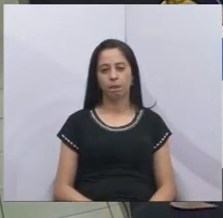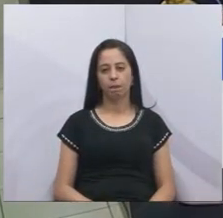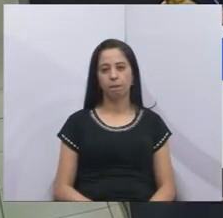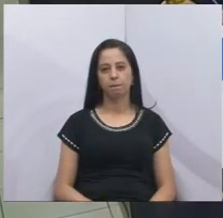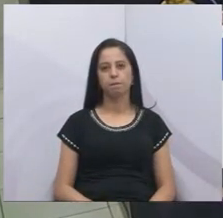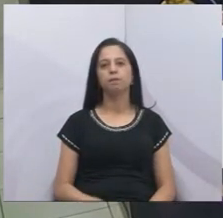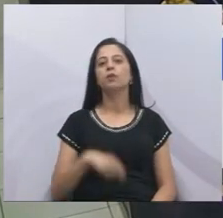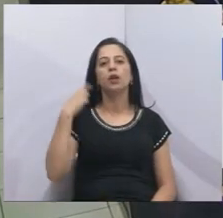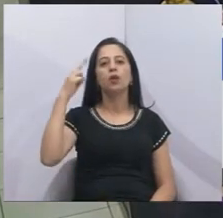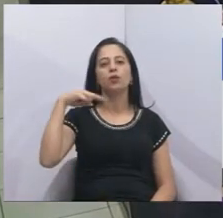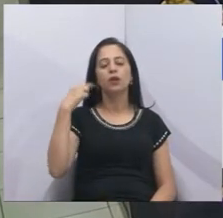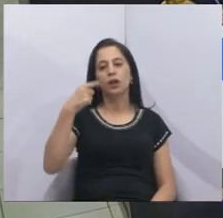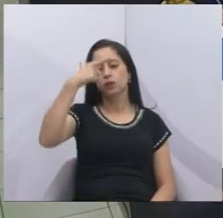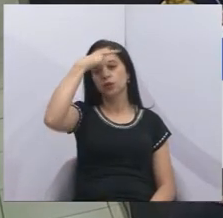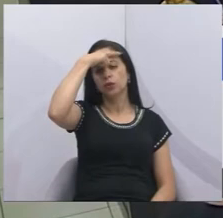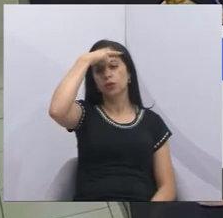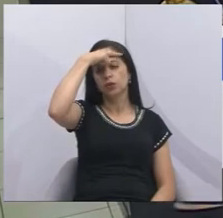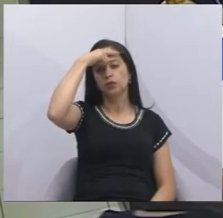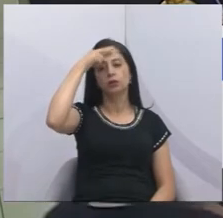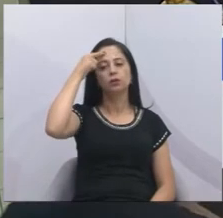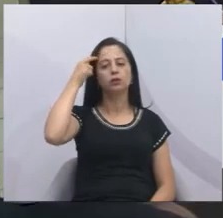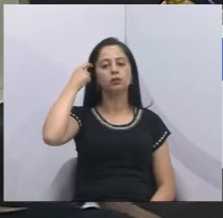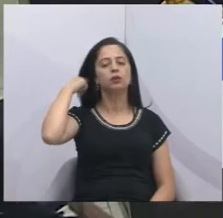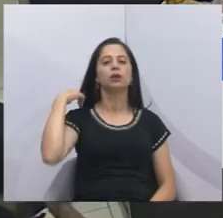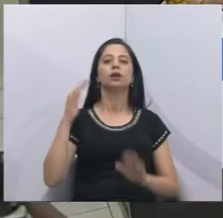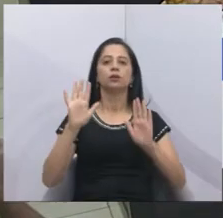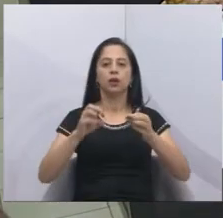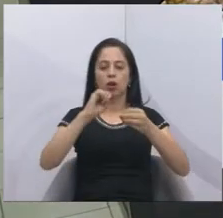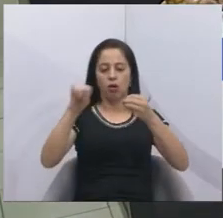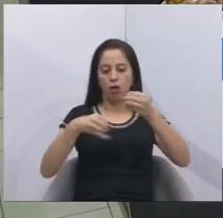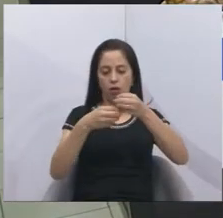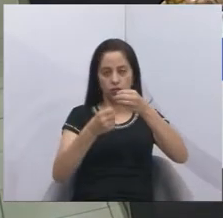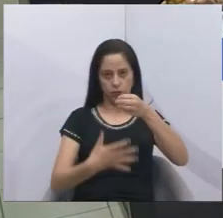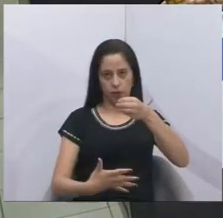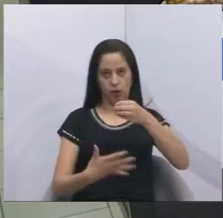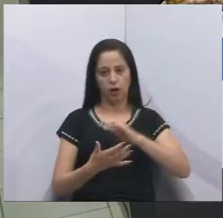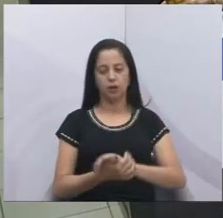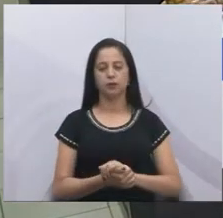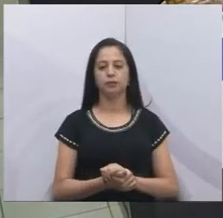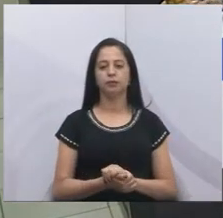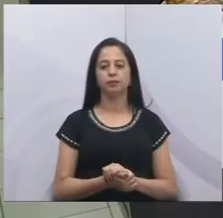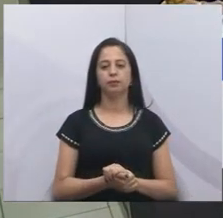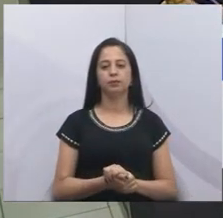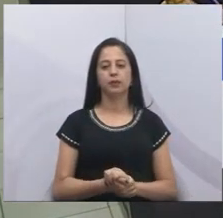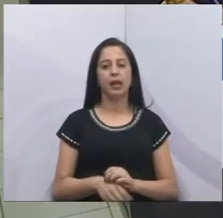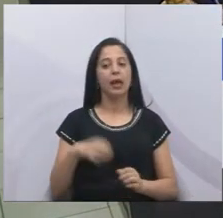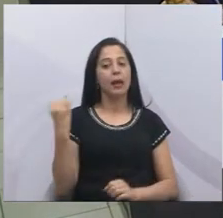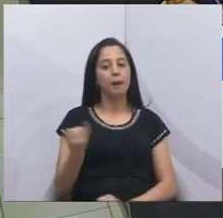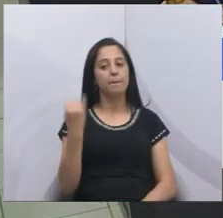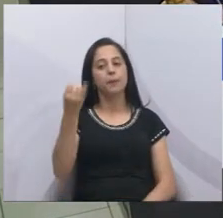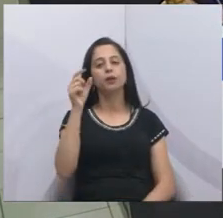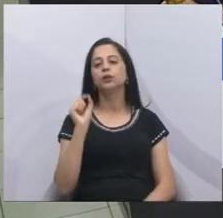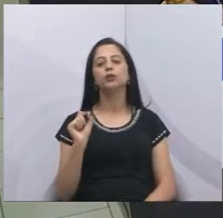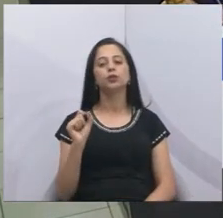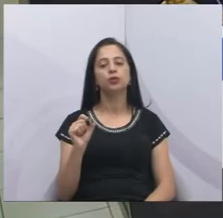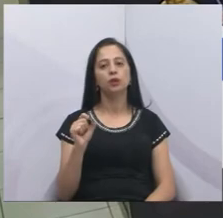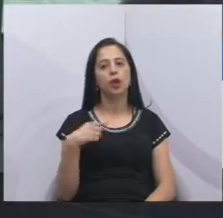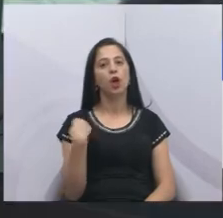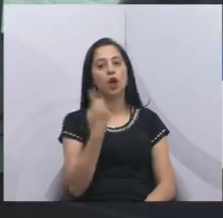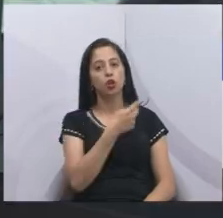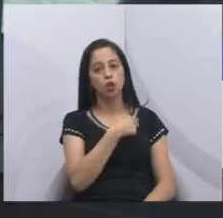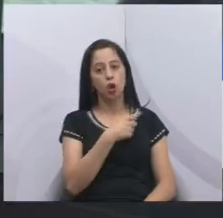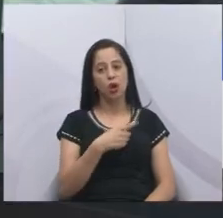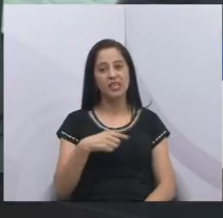Como vota o vereador Luiz Flávio? Senhor presidente, só justificando meu voto, é sempre importante dizer que nós